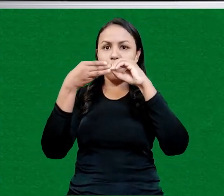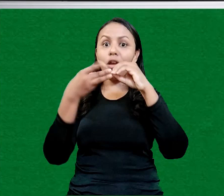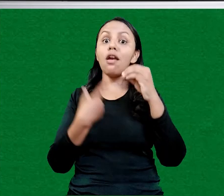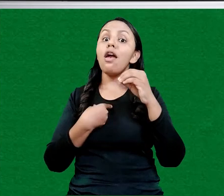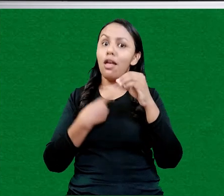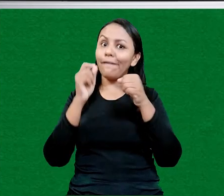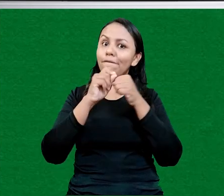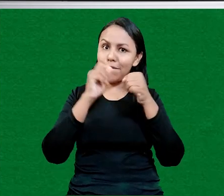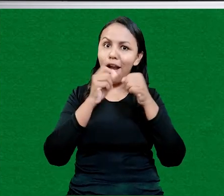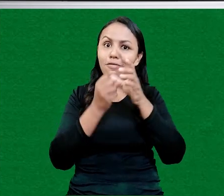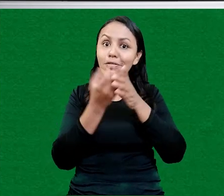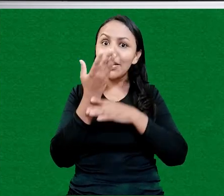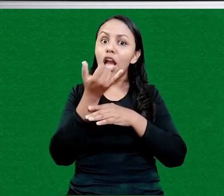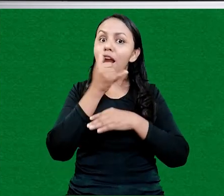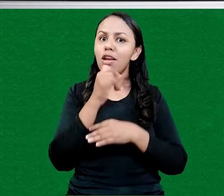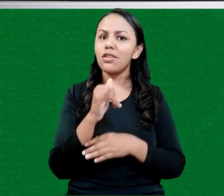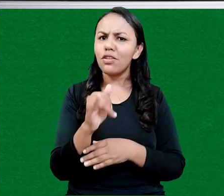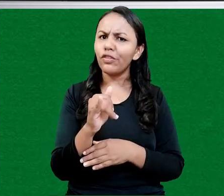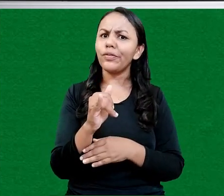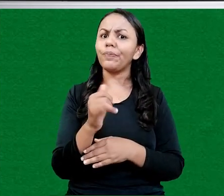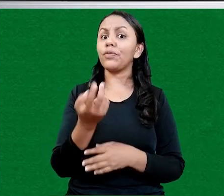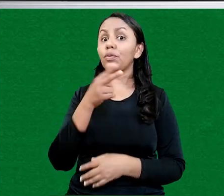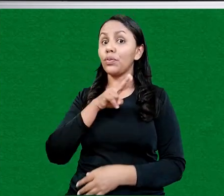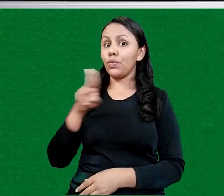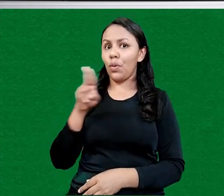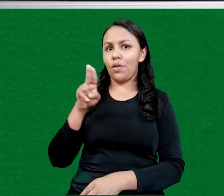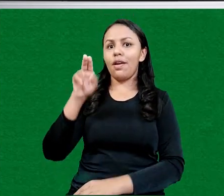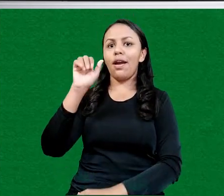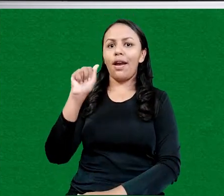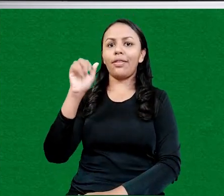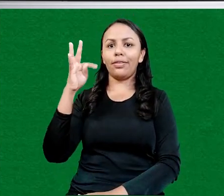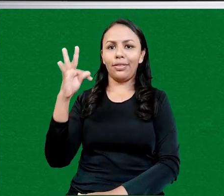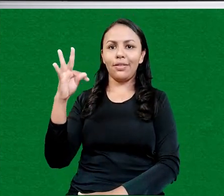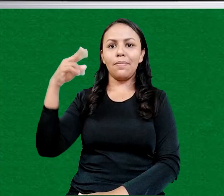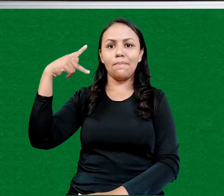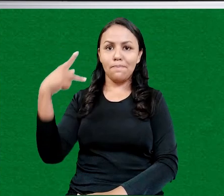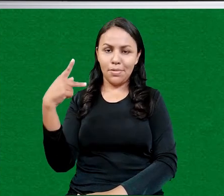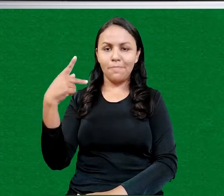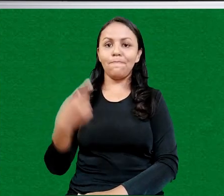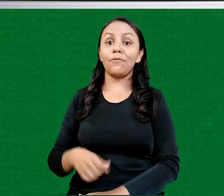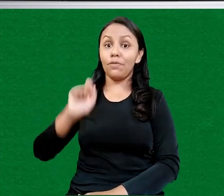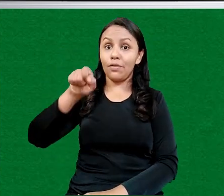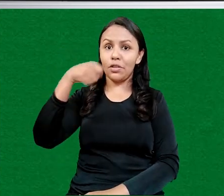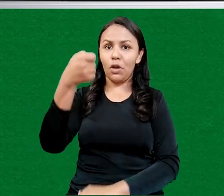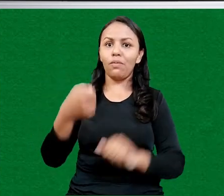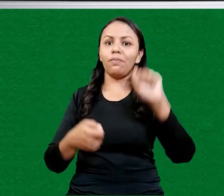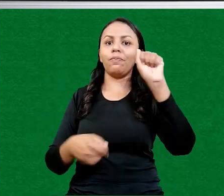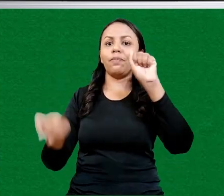produz uma moeda de energia. Essa moeda de energia, ela é chamada de ATP, adenosina